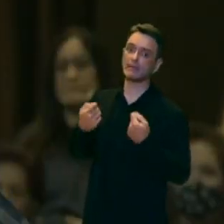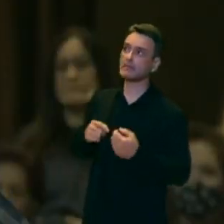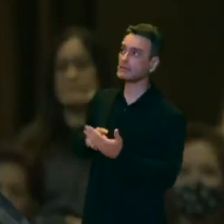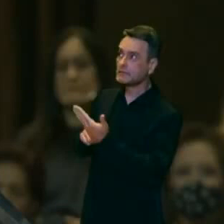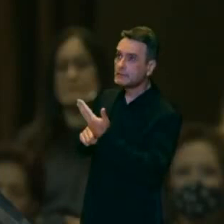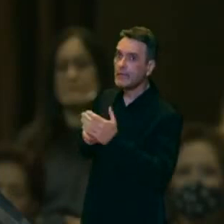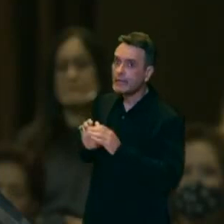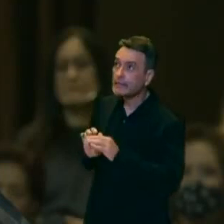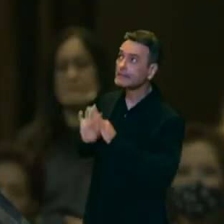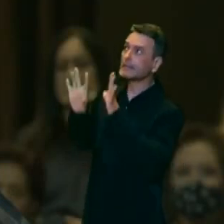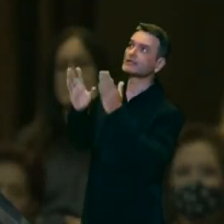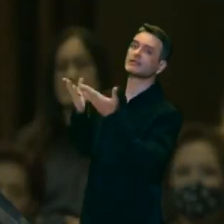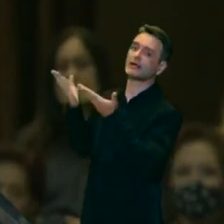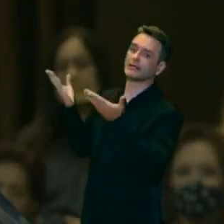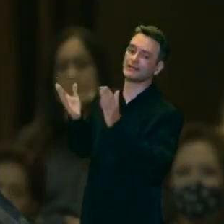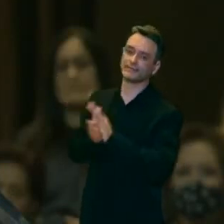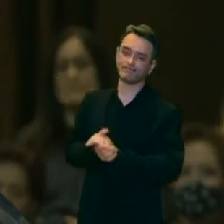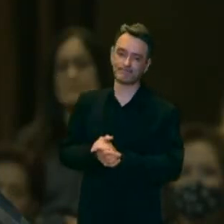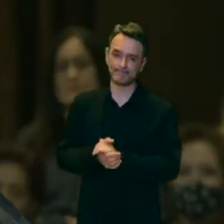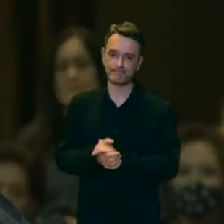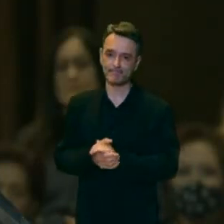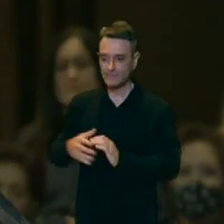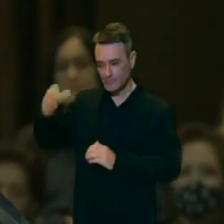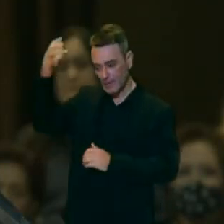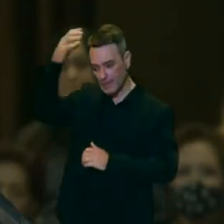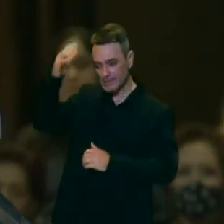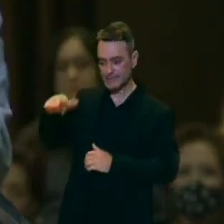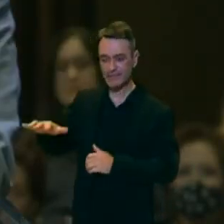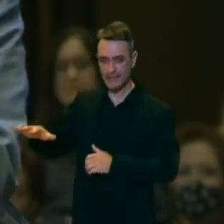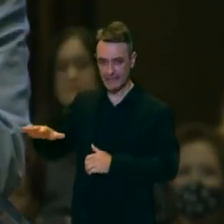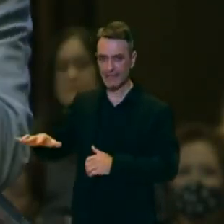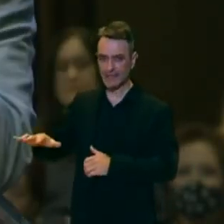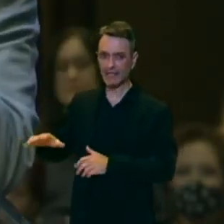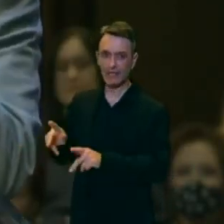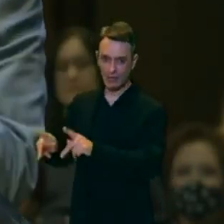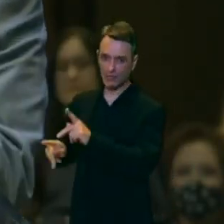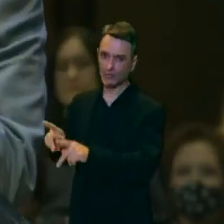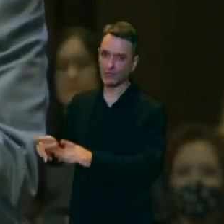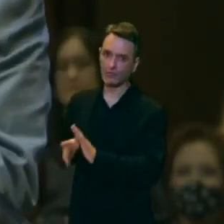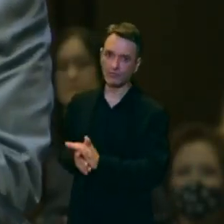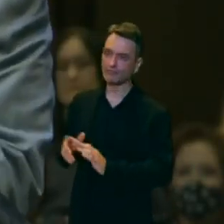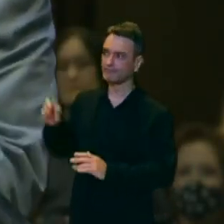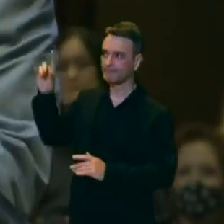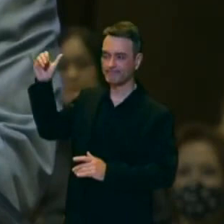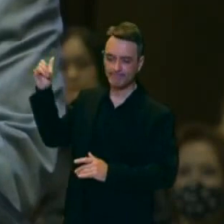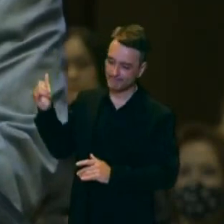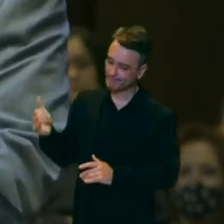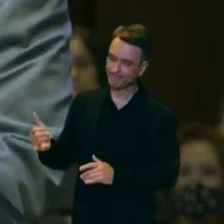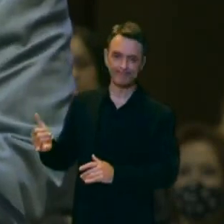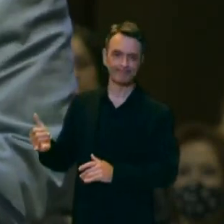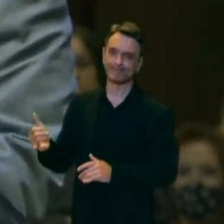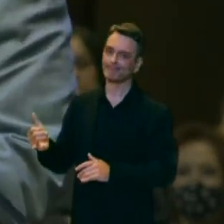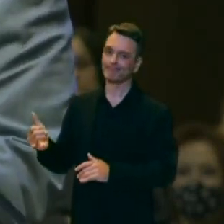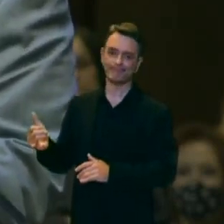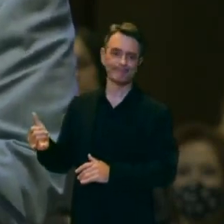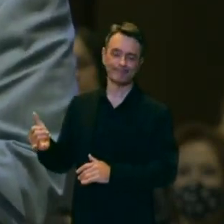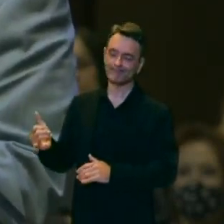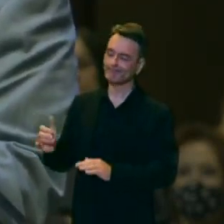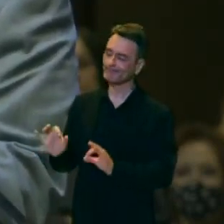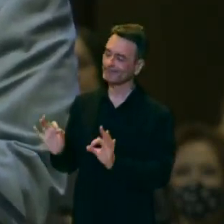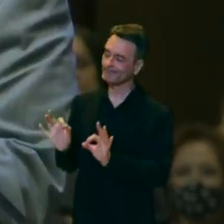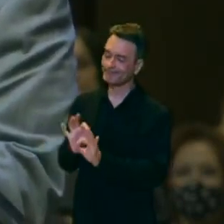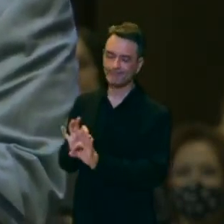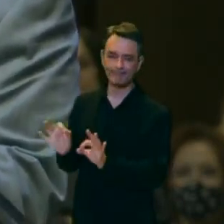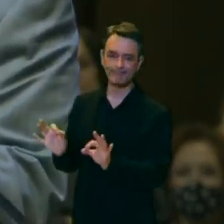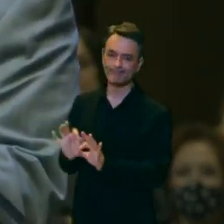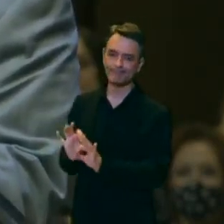coração. Zedequias e o seu povo não ouviram a voz do Senhor, porque eles preferiram